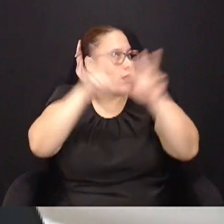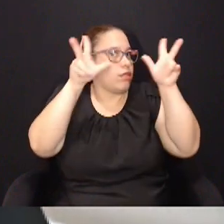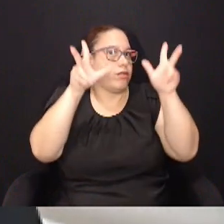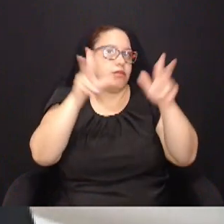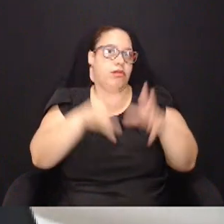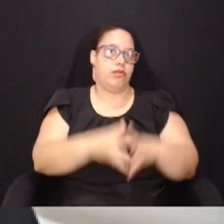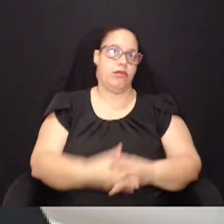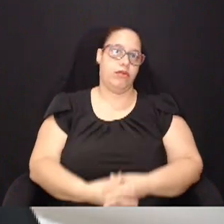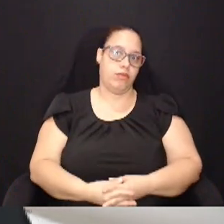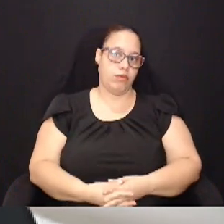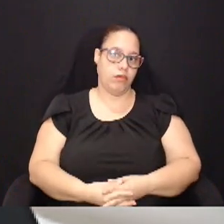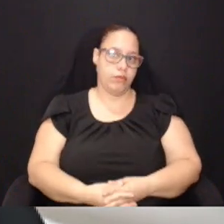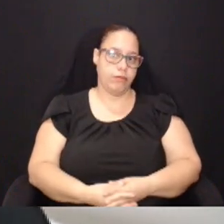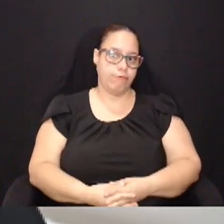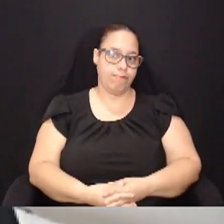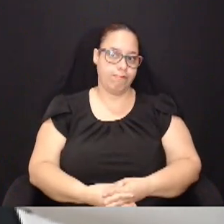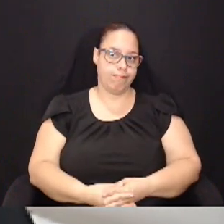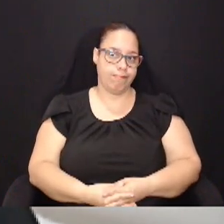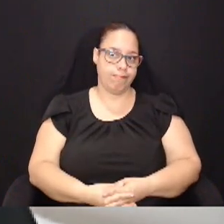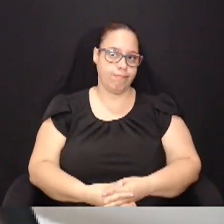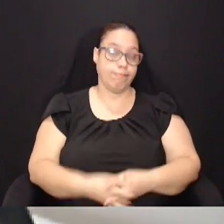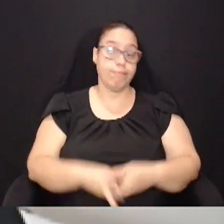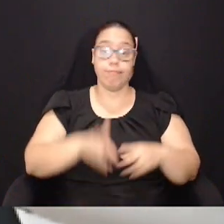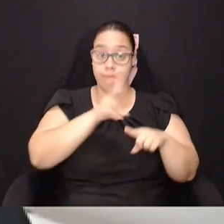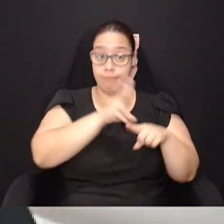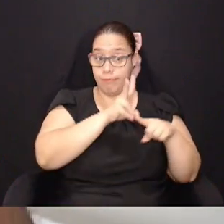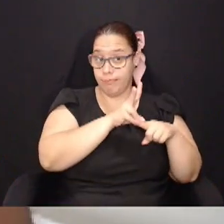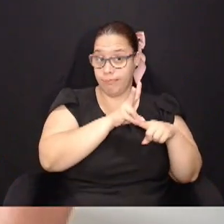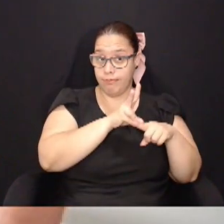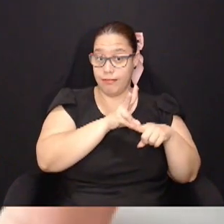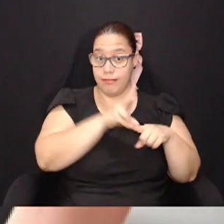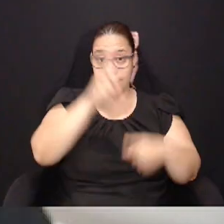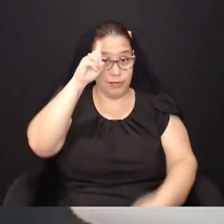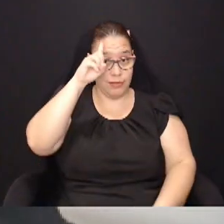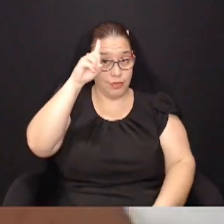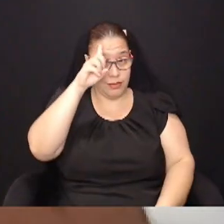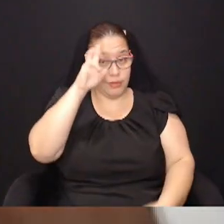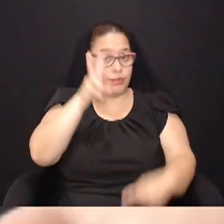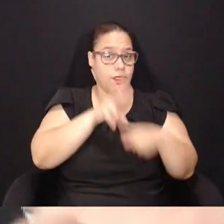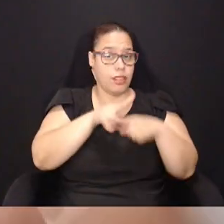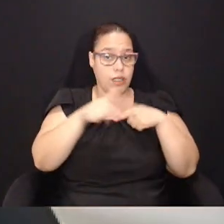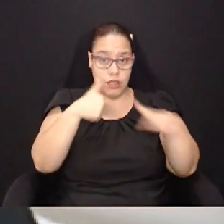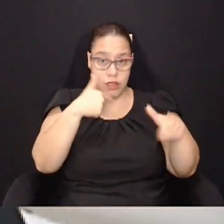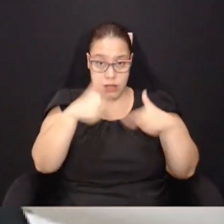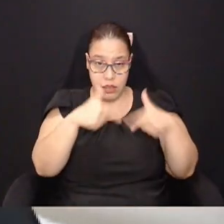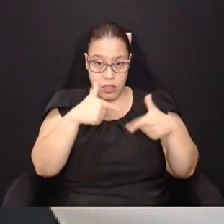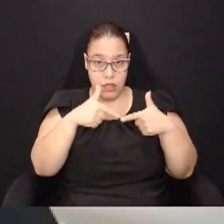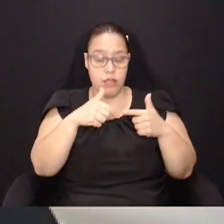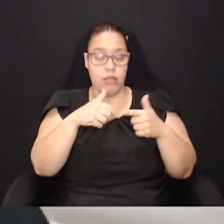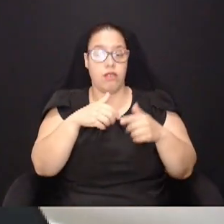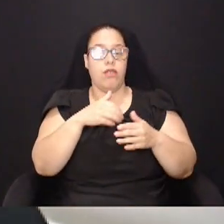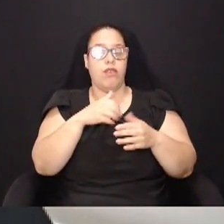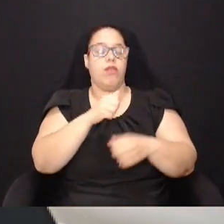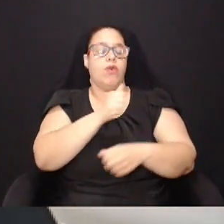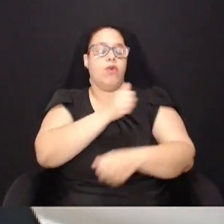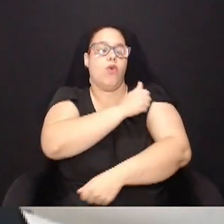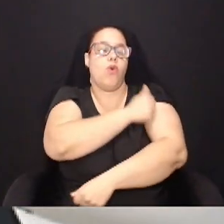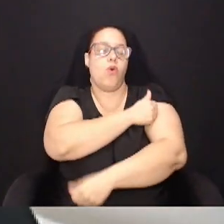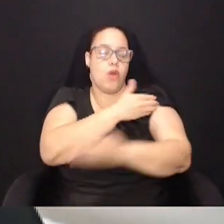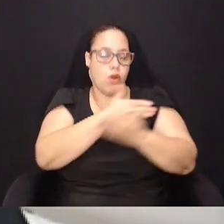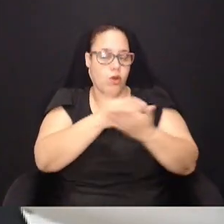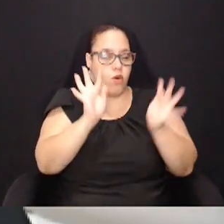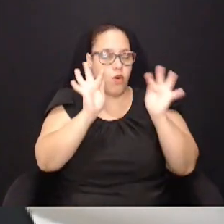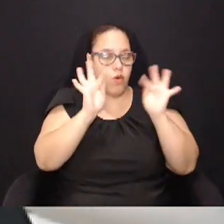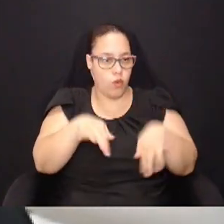se trata de cuidar de crianças. Eu sempre cuidei, sempre trabalho dos anos iniciais aos anos finais, que é com as